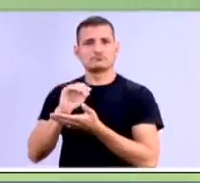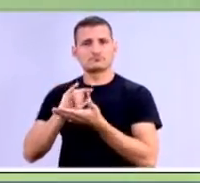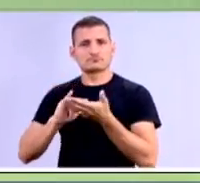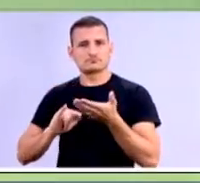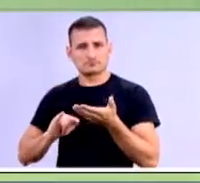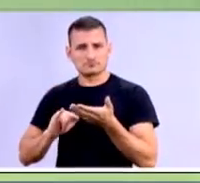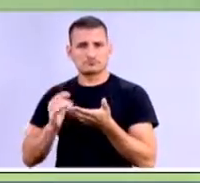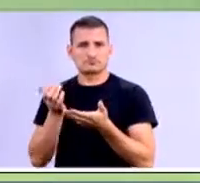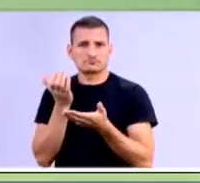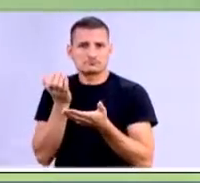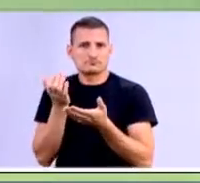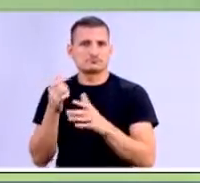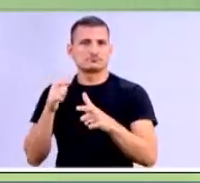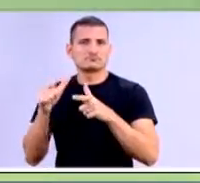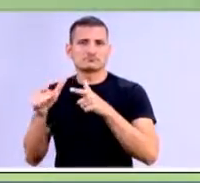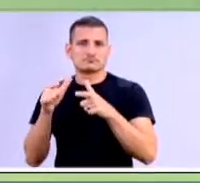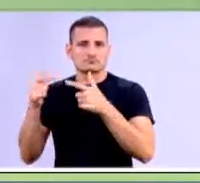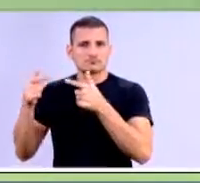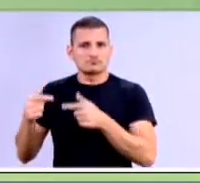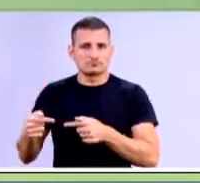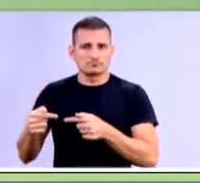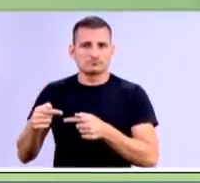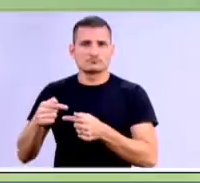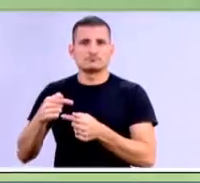concorrer à vaga de emprego nessa empresa.